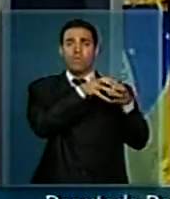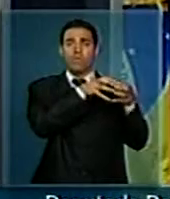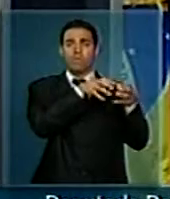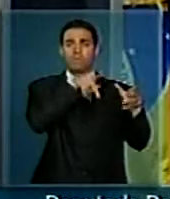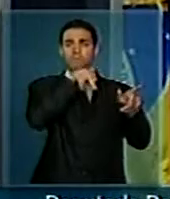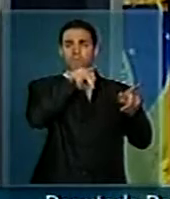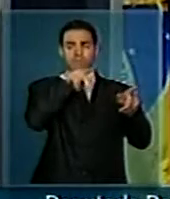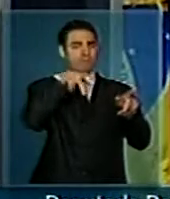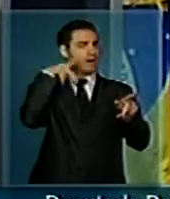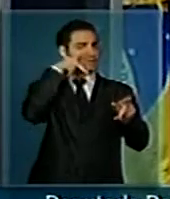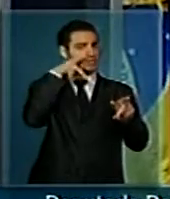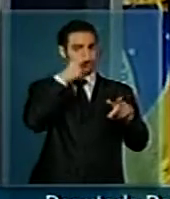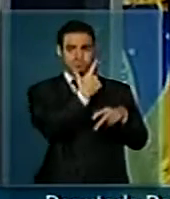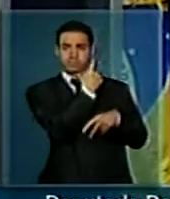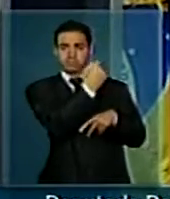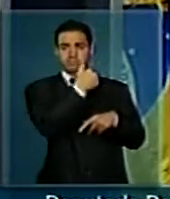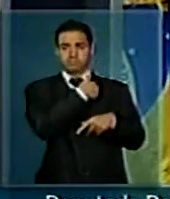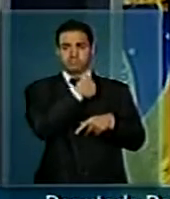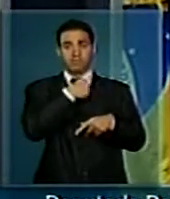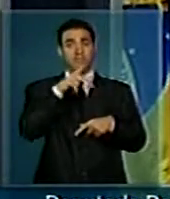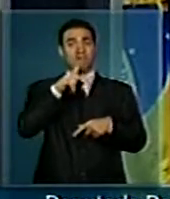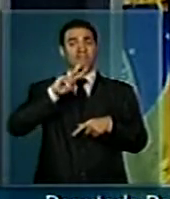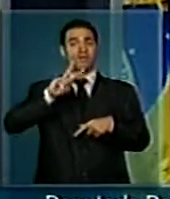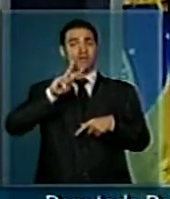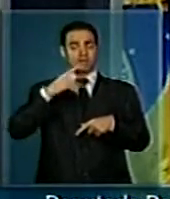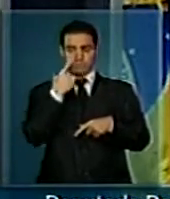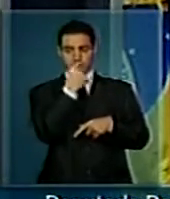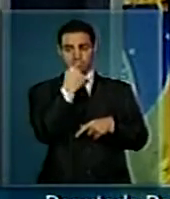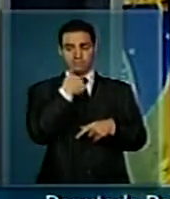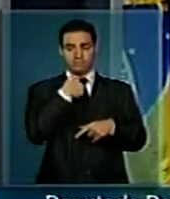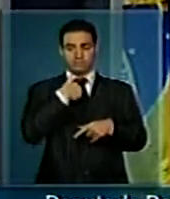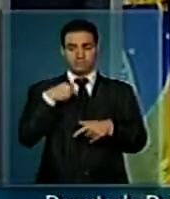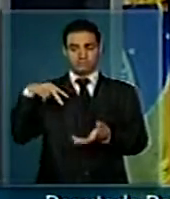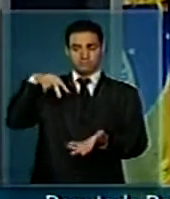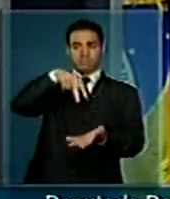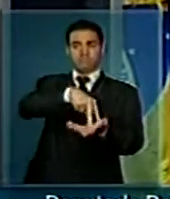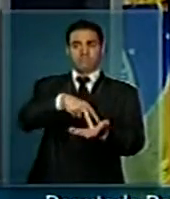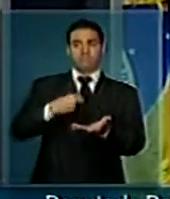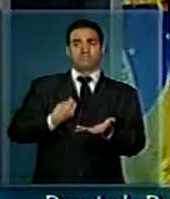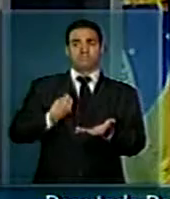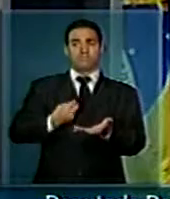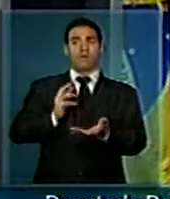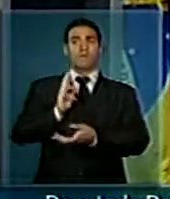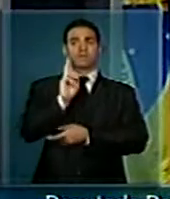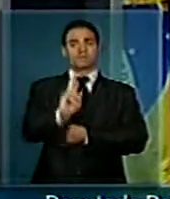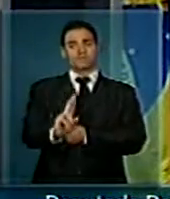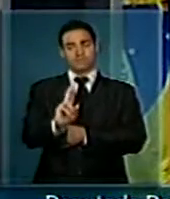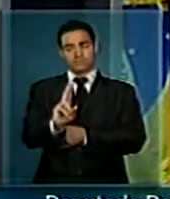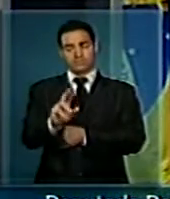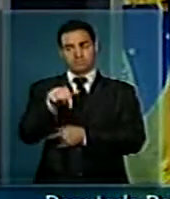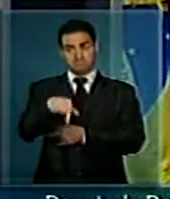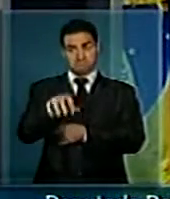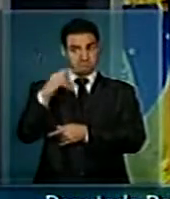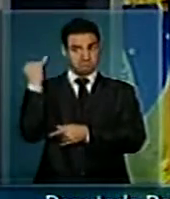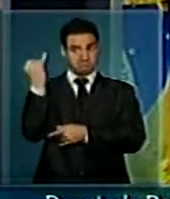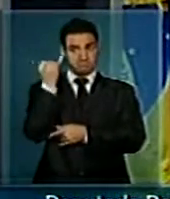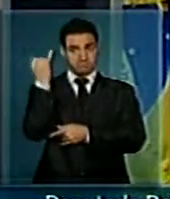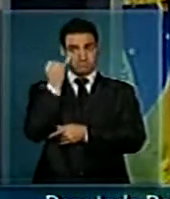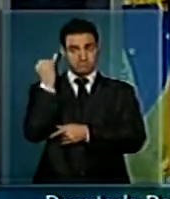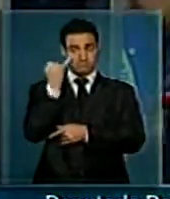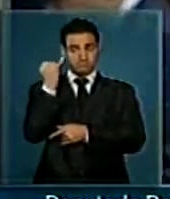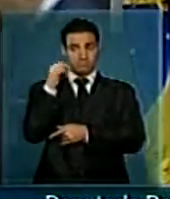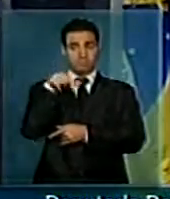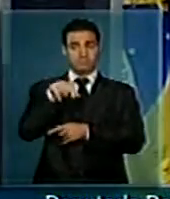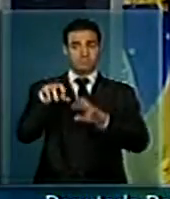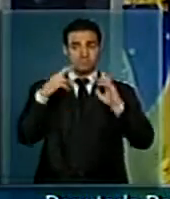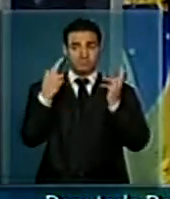o Partido Verde, nesta tão importante sessão solene do Congresso Nacional,